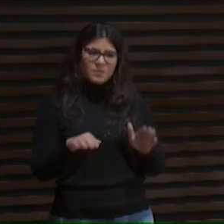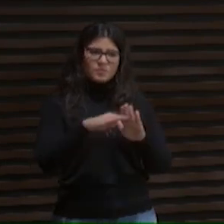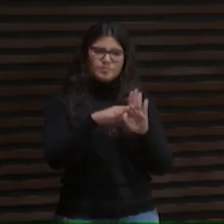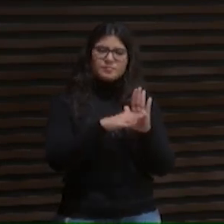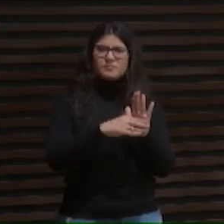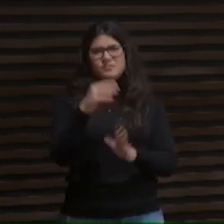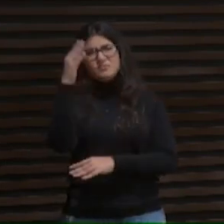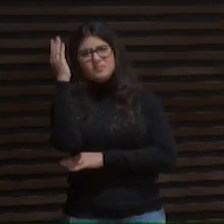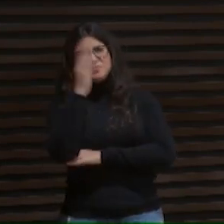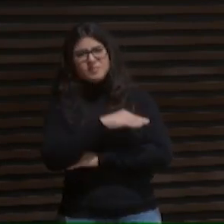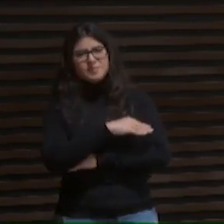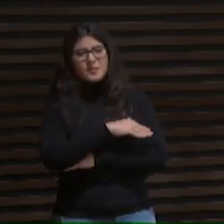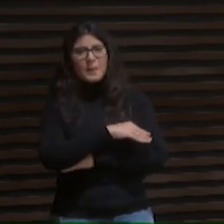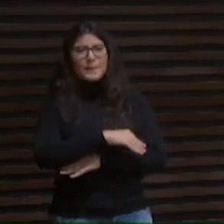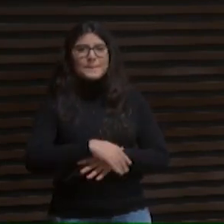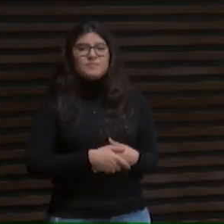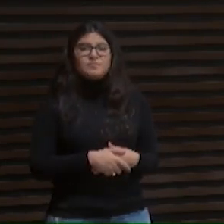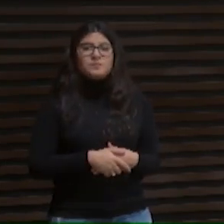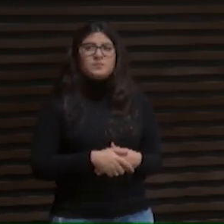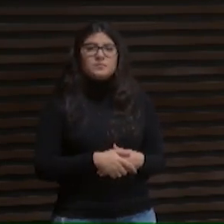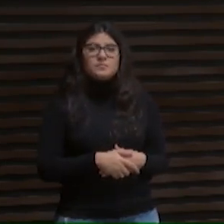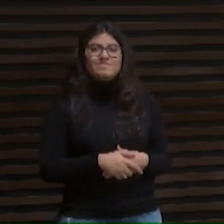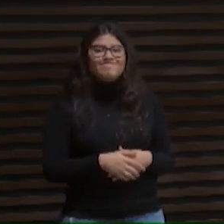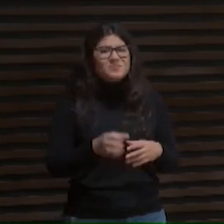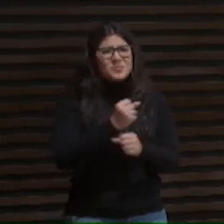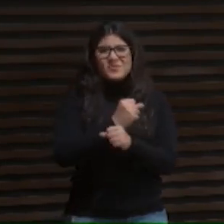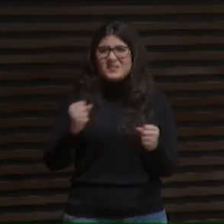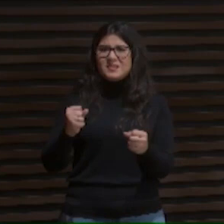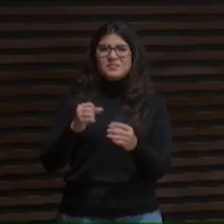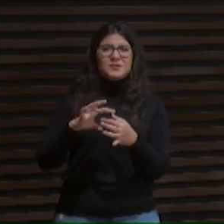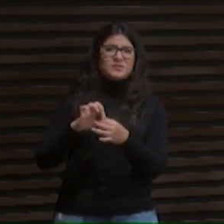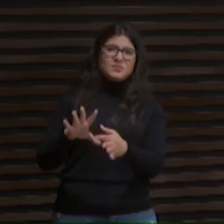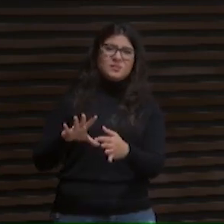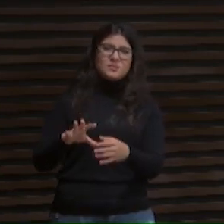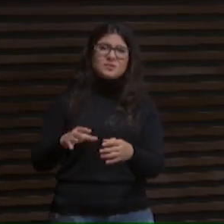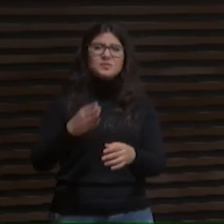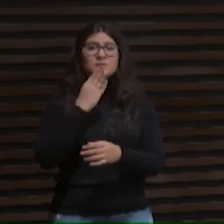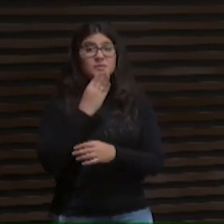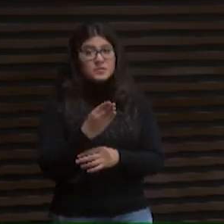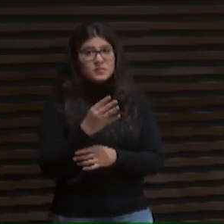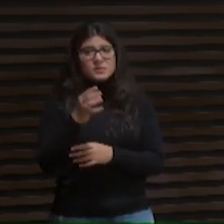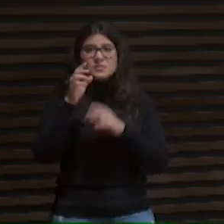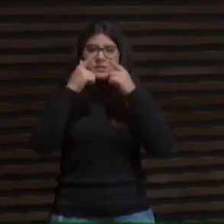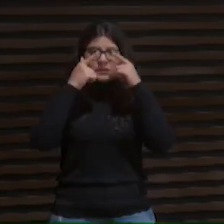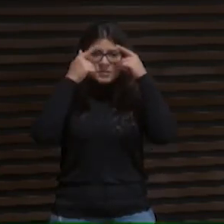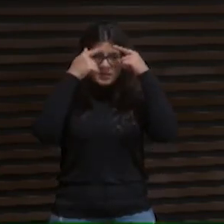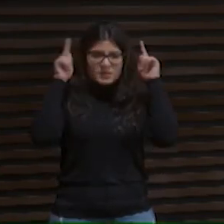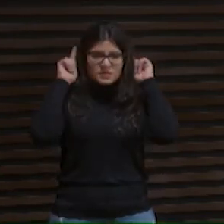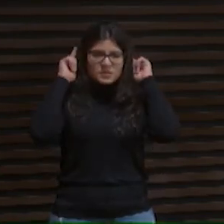fim, em que pese a possibilidade de ser solto, apelou a César, em obediência a Deus,